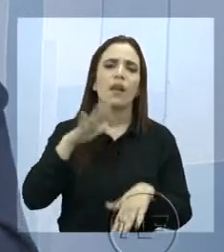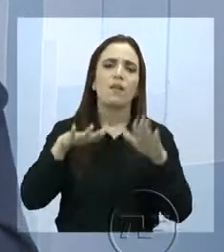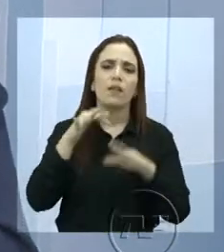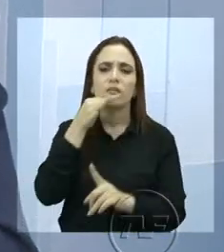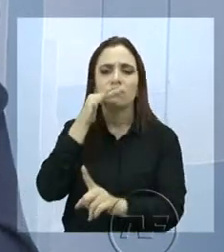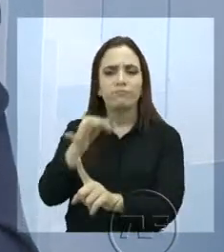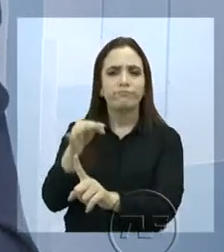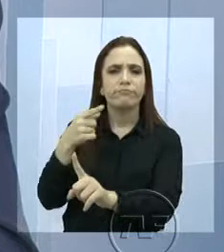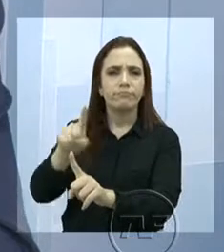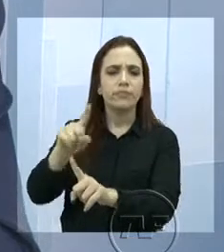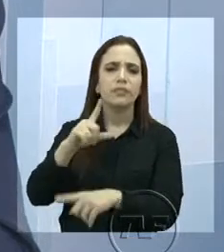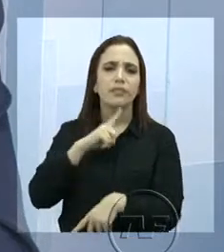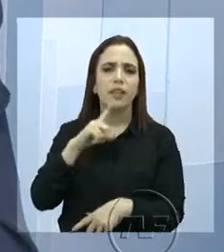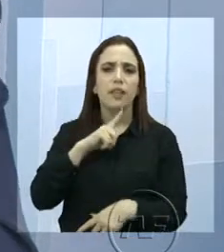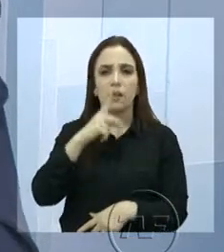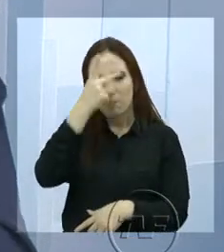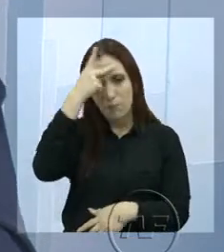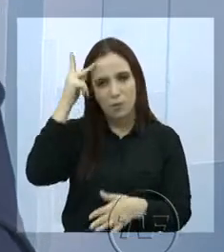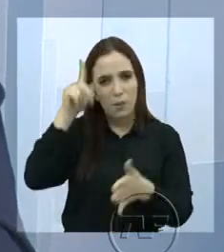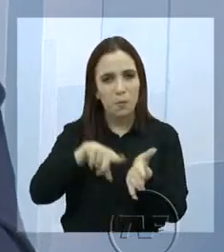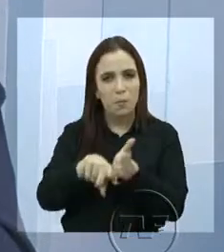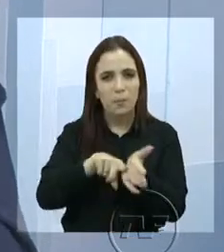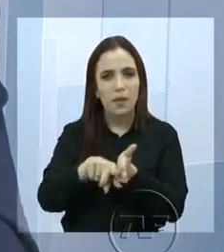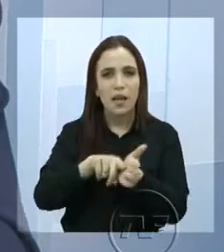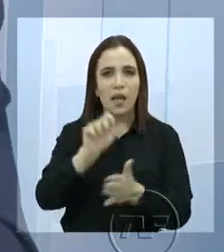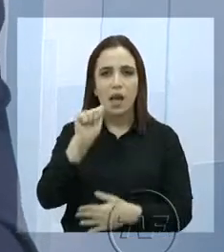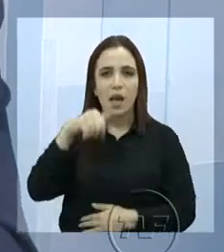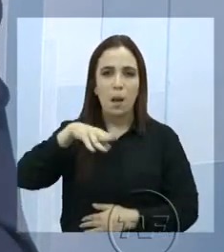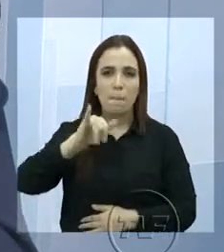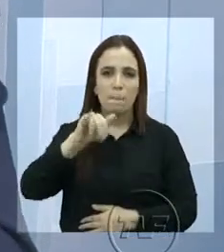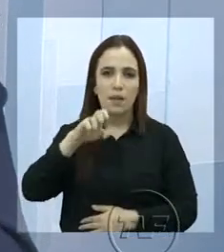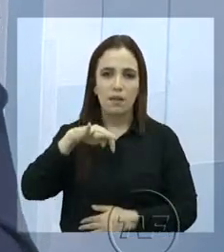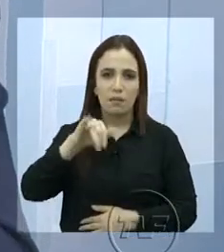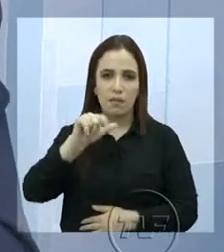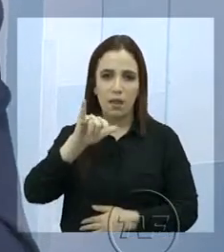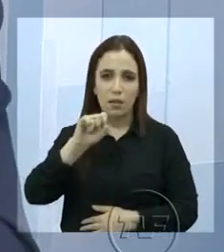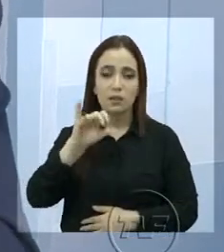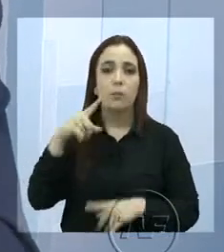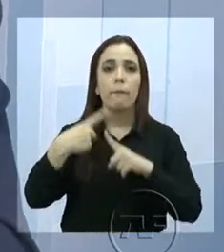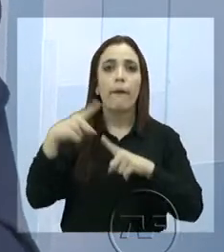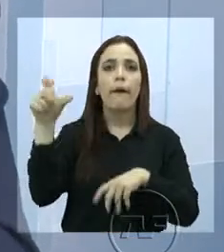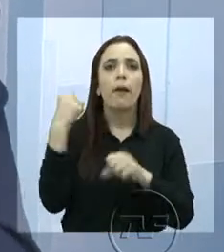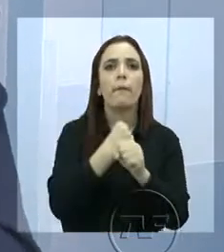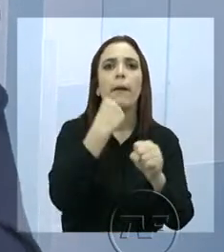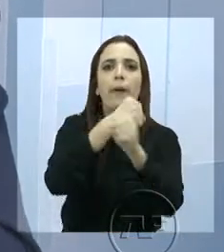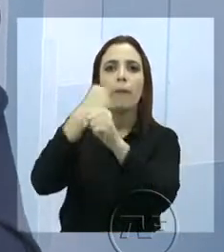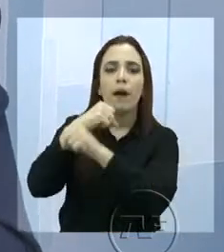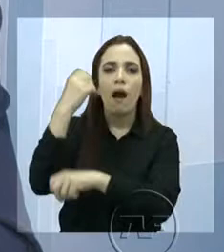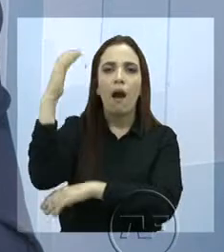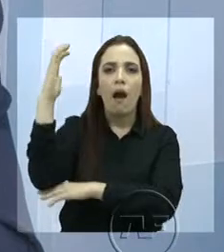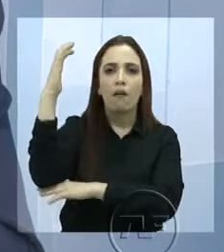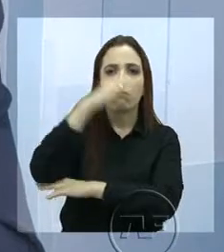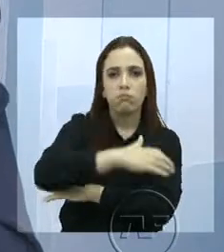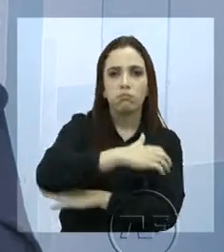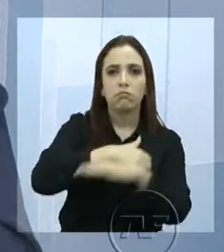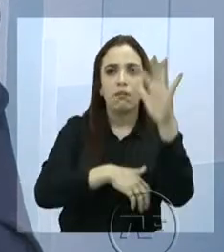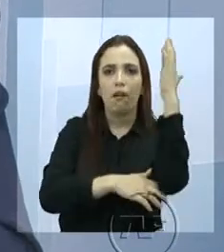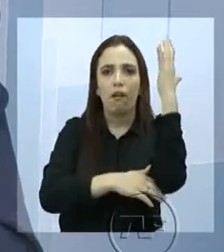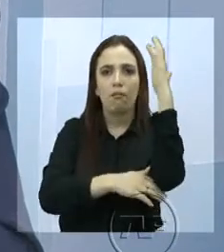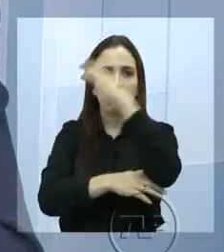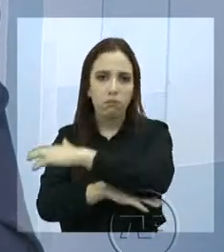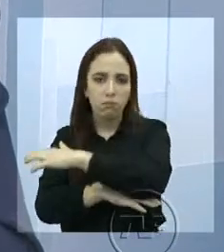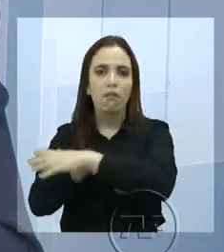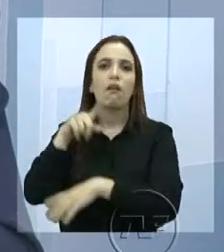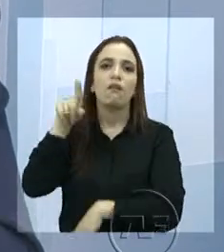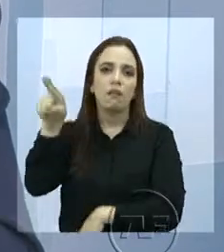por ambientalistas, como a gestão motosserra. Houve muita derrubada de árvores em alguns lugares da cidade. Como eu falei para você no